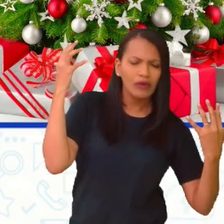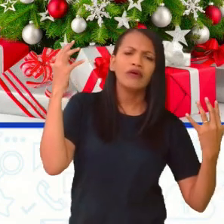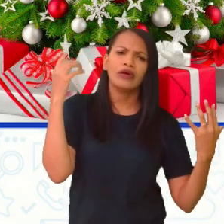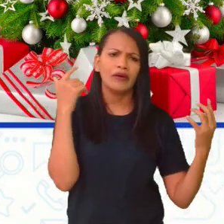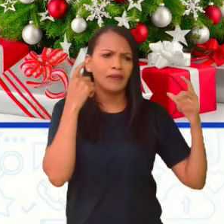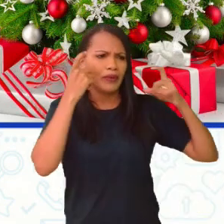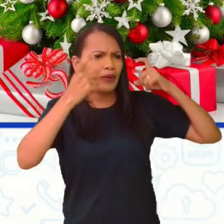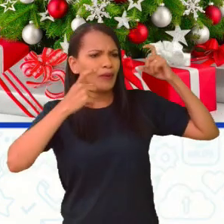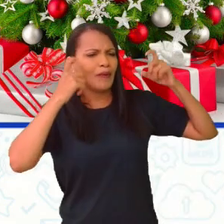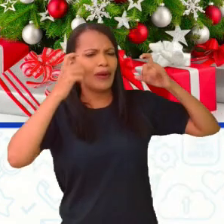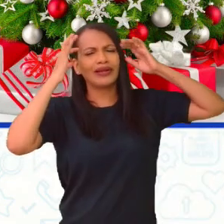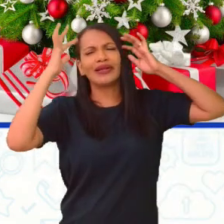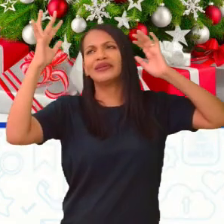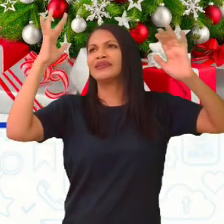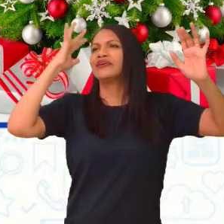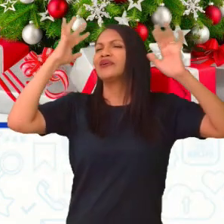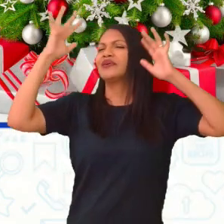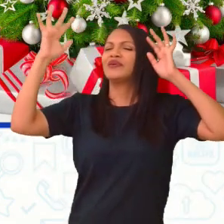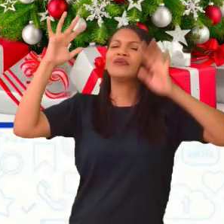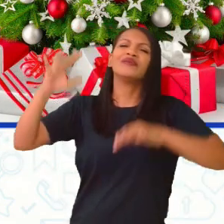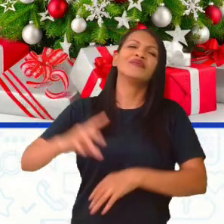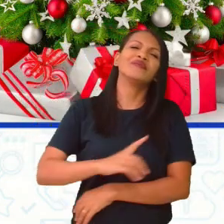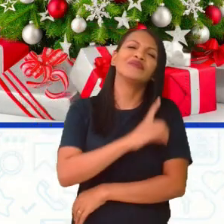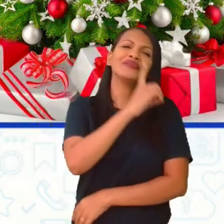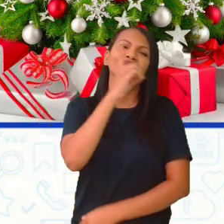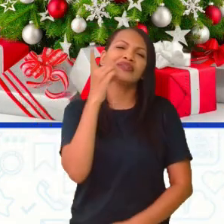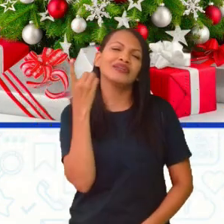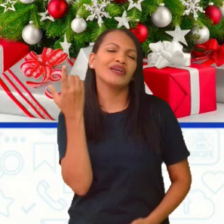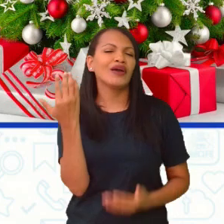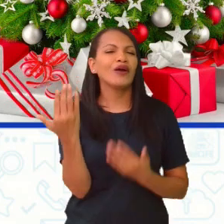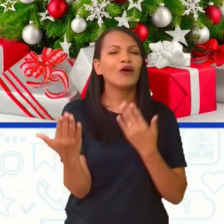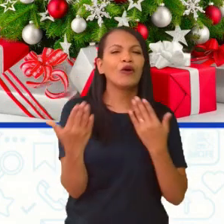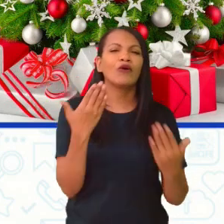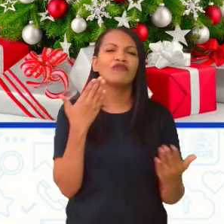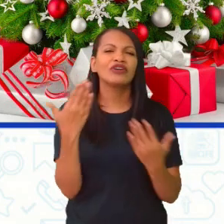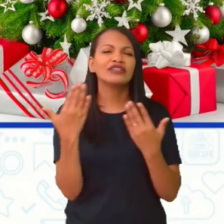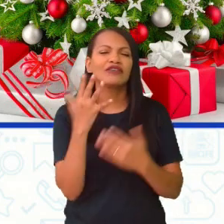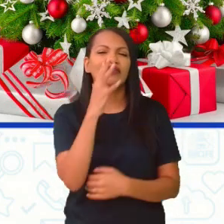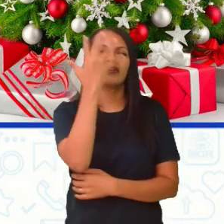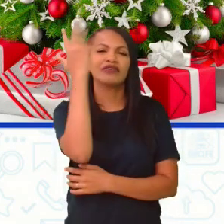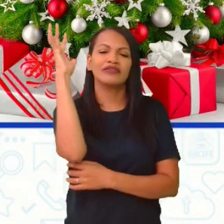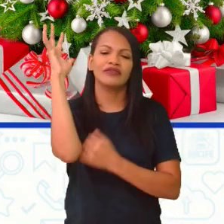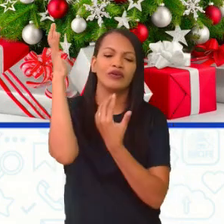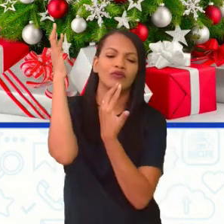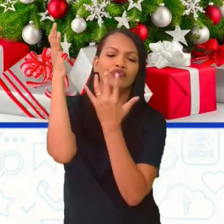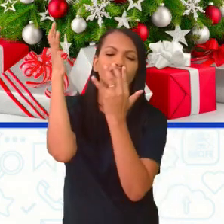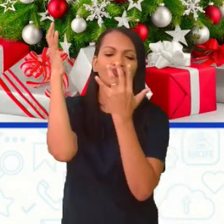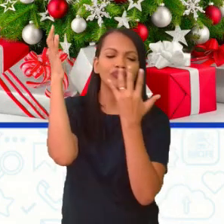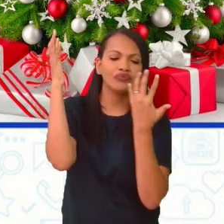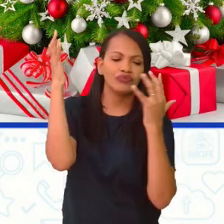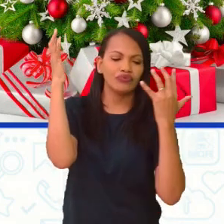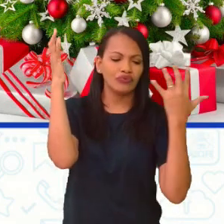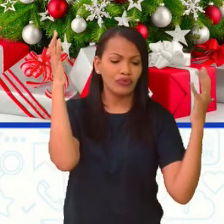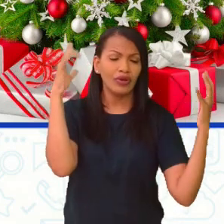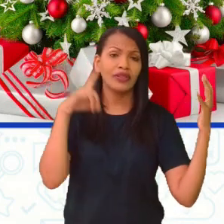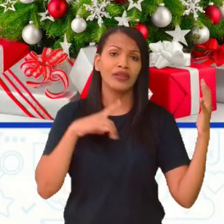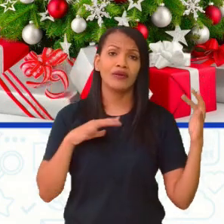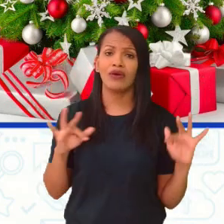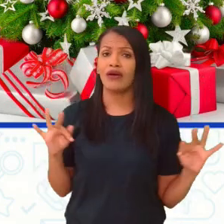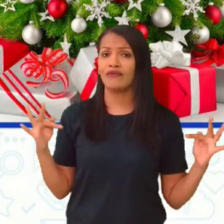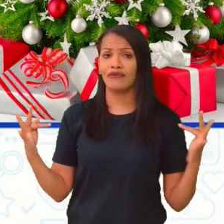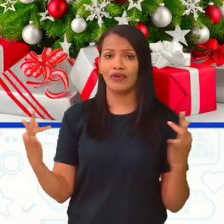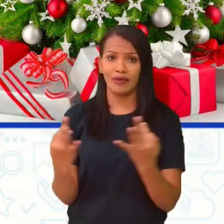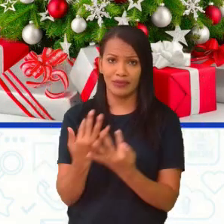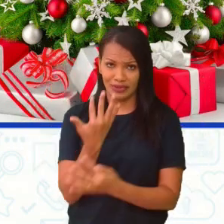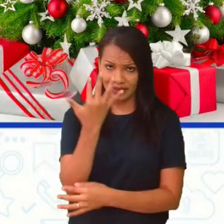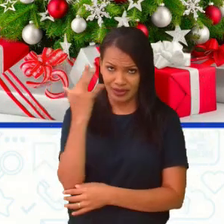tempo sonhadora, certo dia conversava com suas amadas pequenas árvores. Então aqui a gente tem uma família árvore,